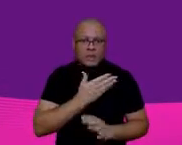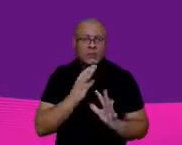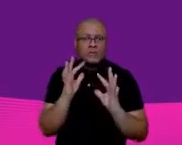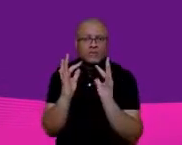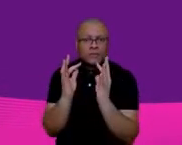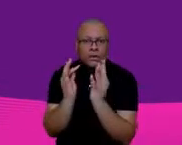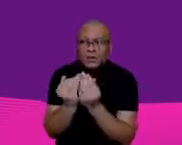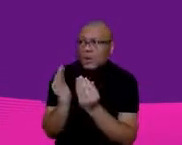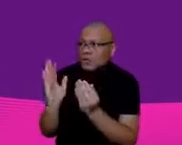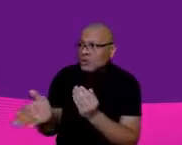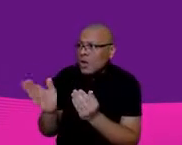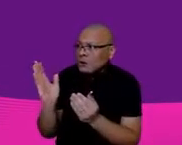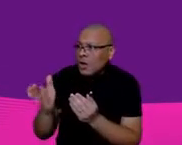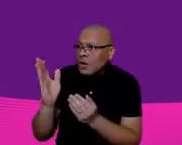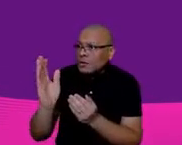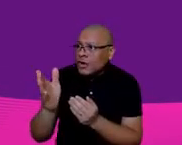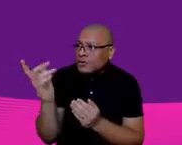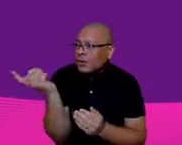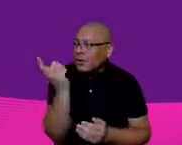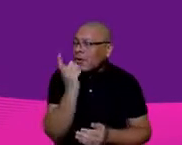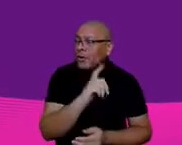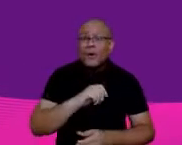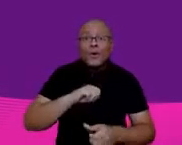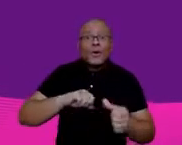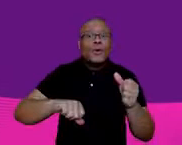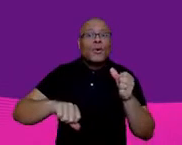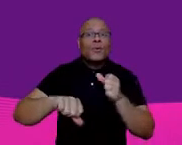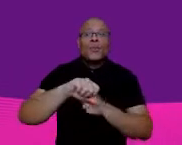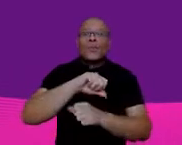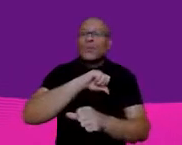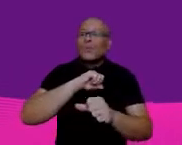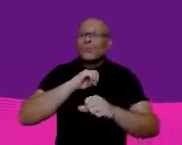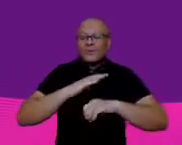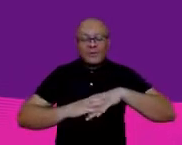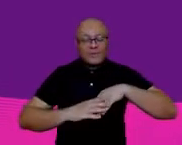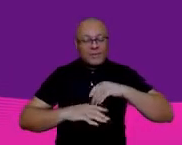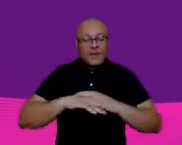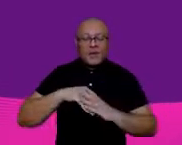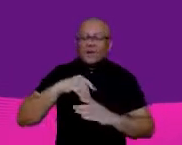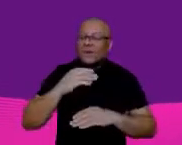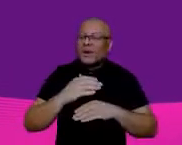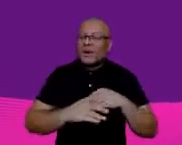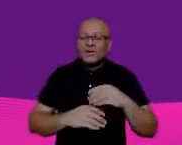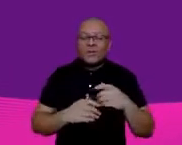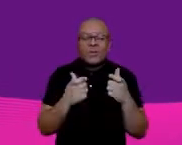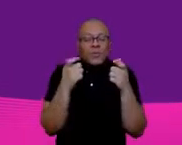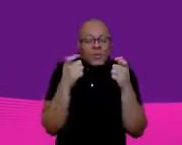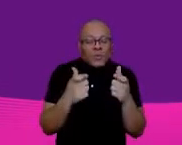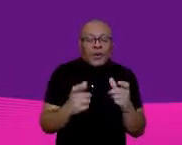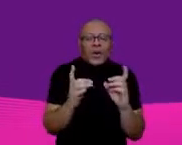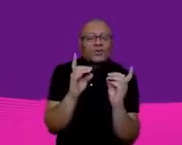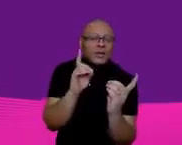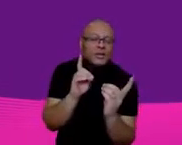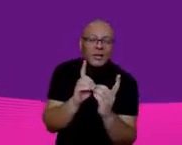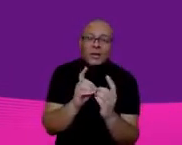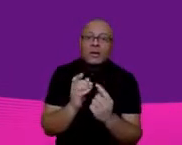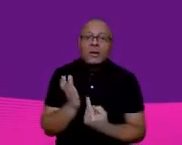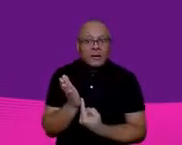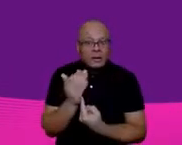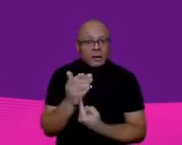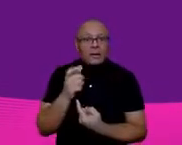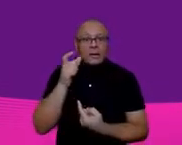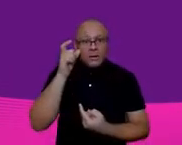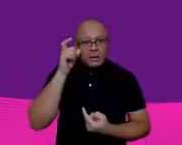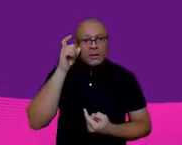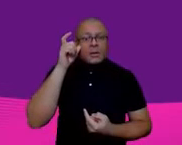sucesso. Isso transformou toda a minha prática, todo o meu consultório. É uma tecnologia muito interessante. E uma